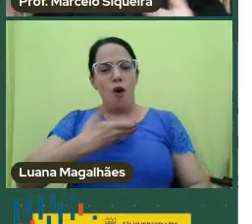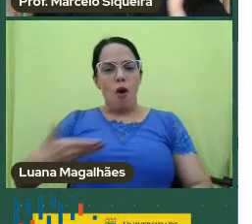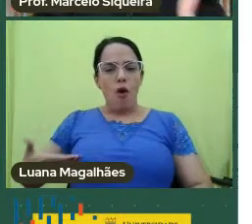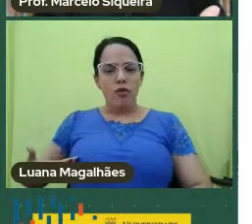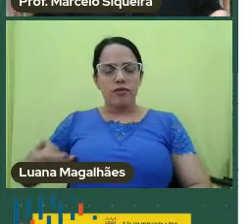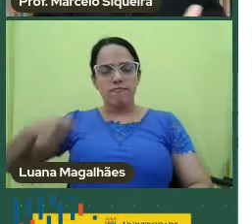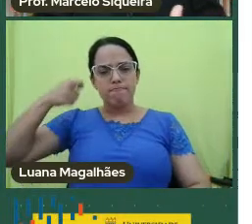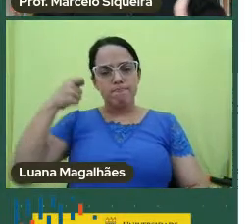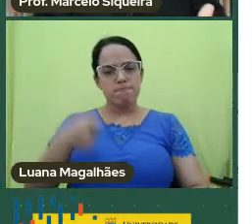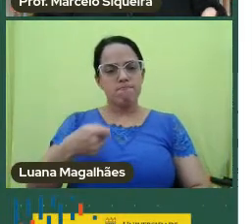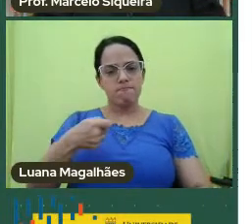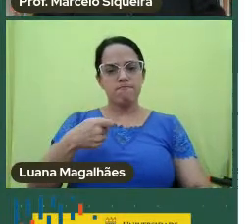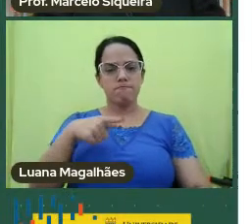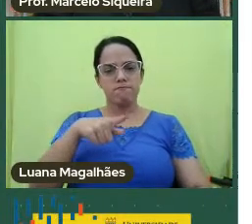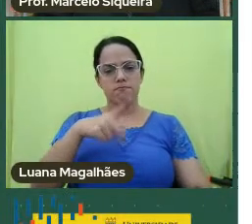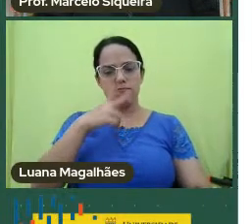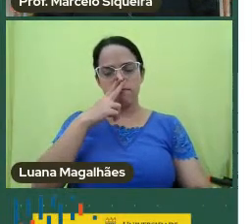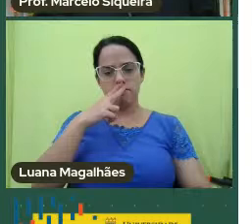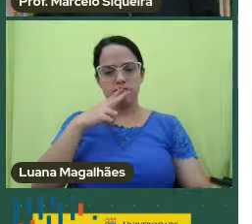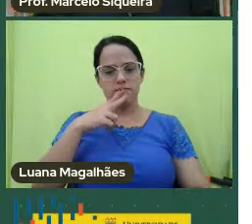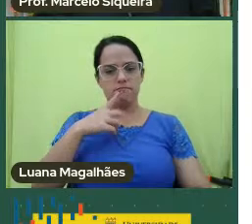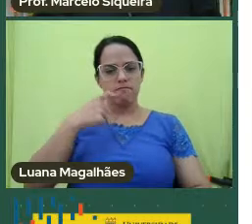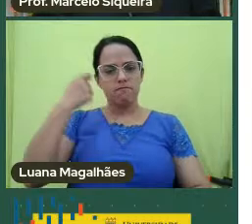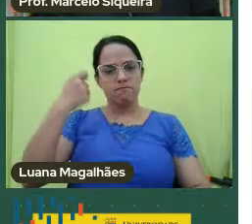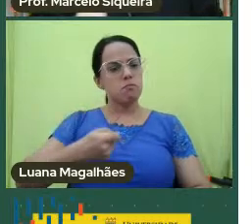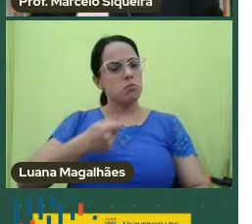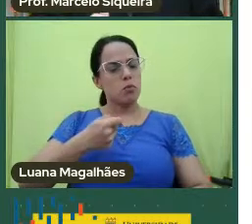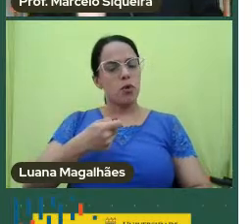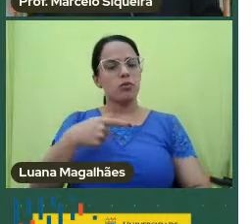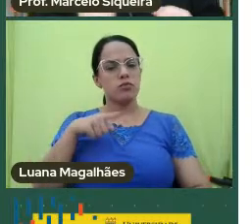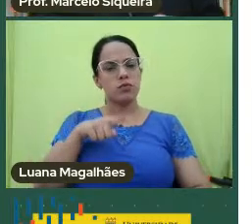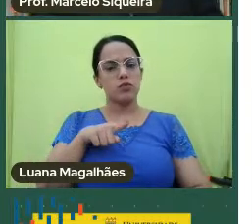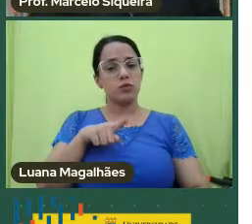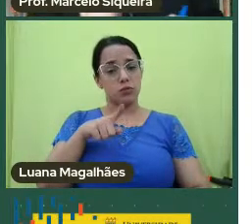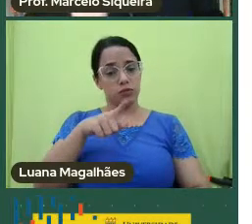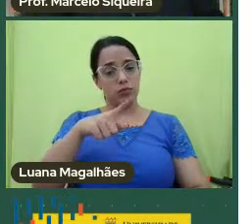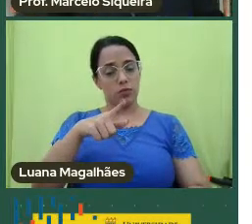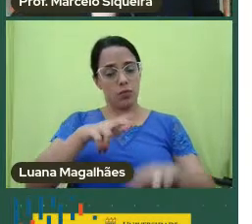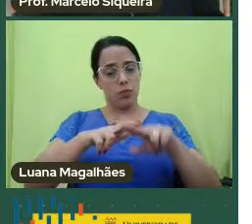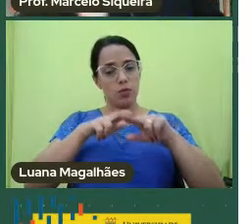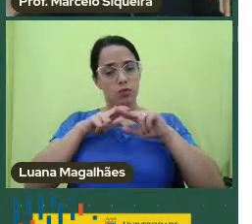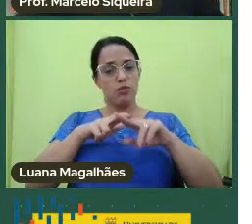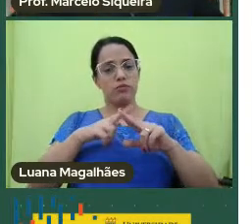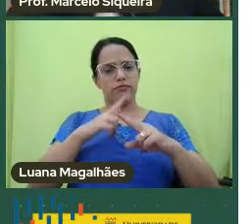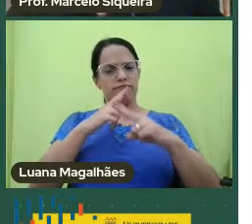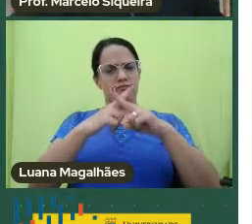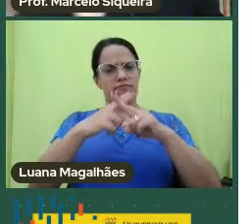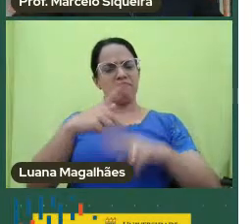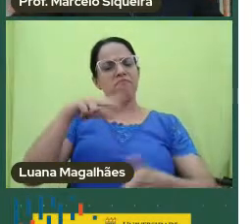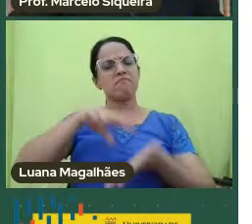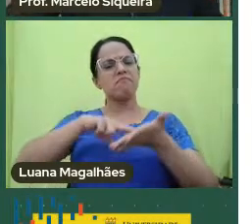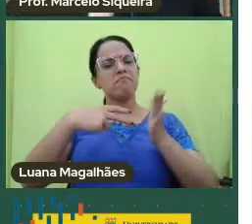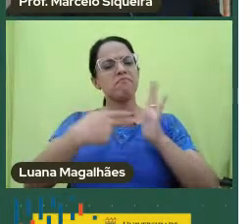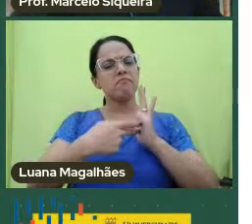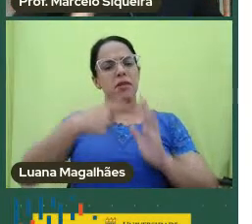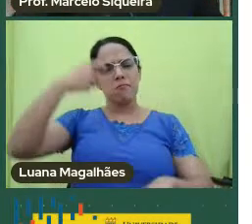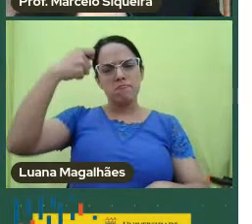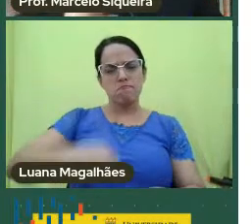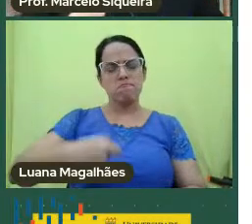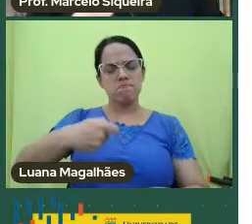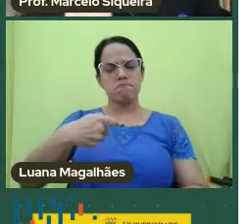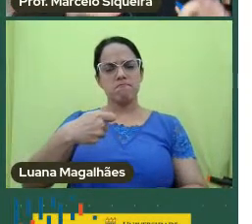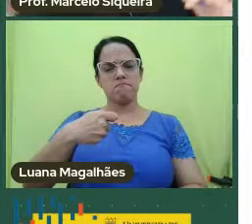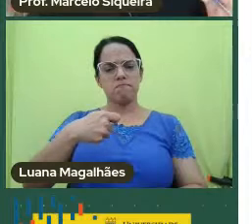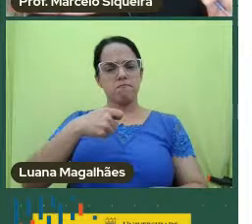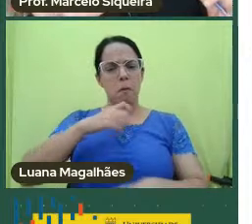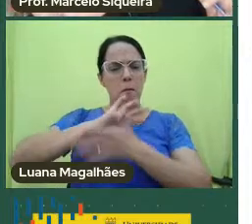da fantasia do filme, né? Criado para o filme. Então, esse martelo realmente é o que bate, é o que massacra a minoria, é o que marcha. Né?